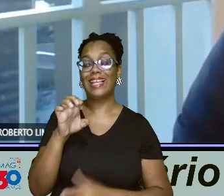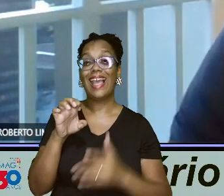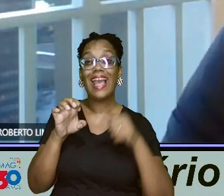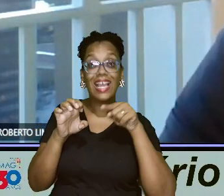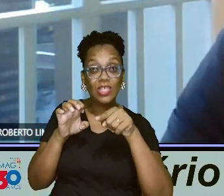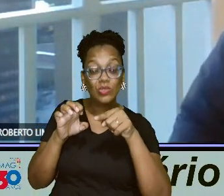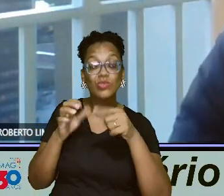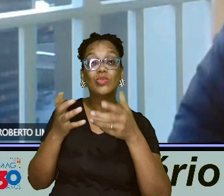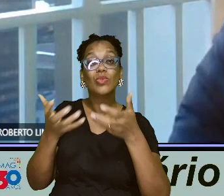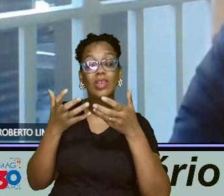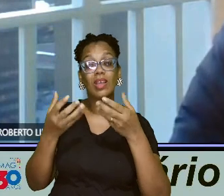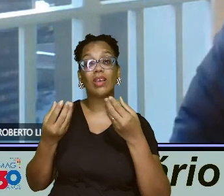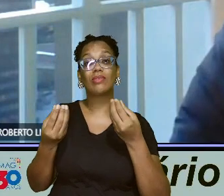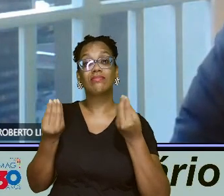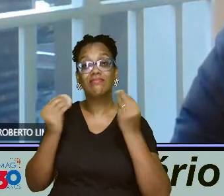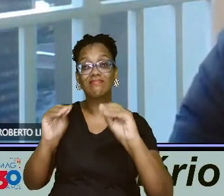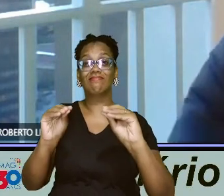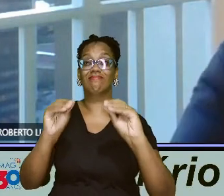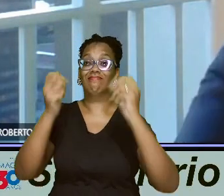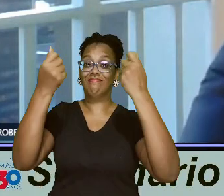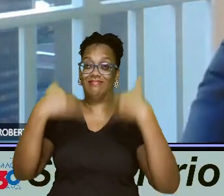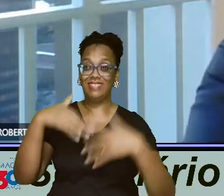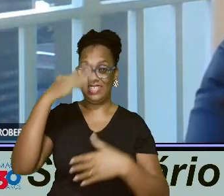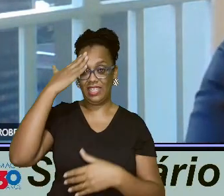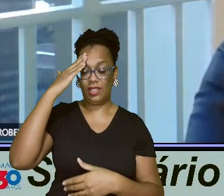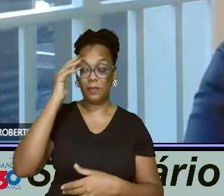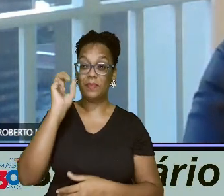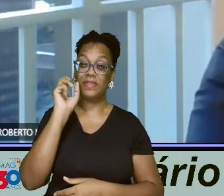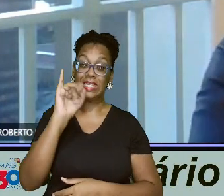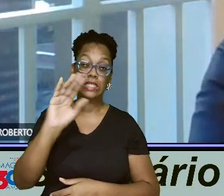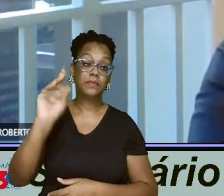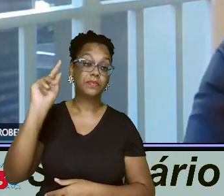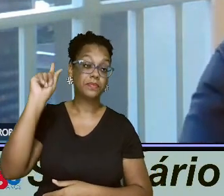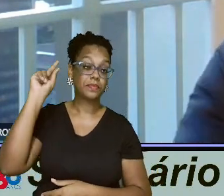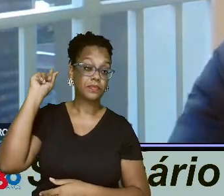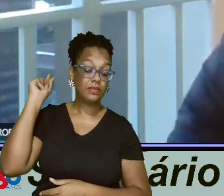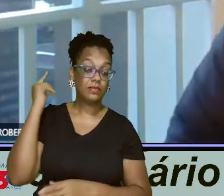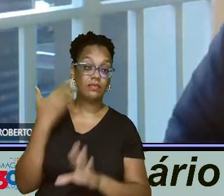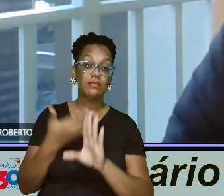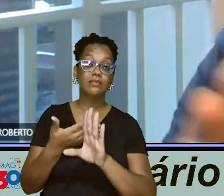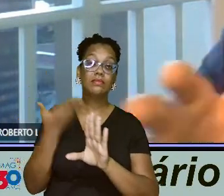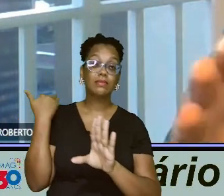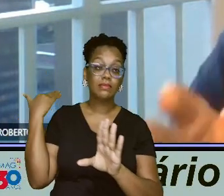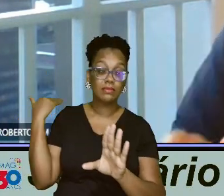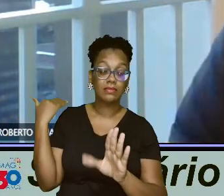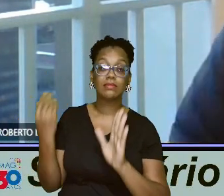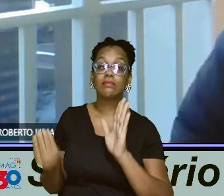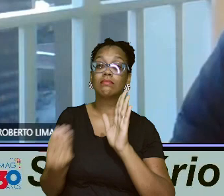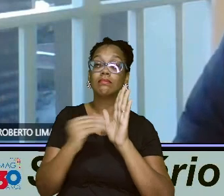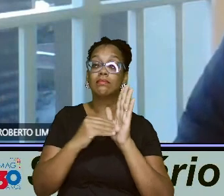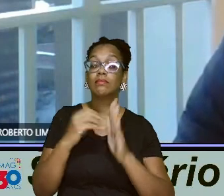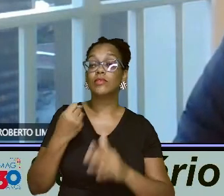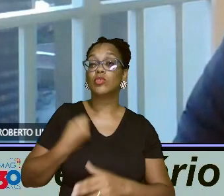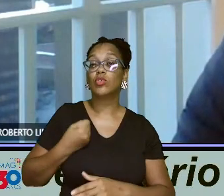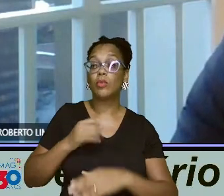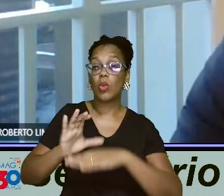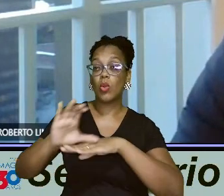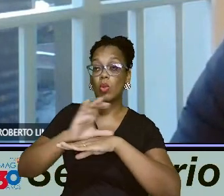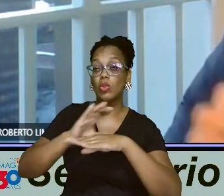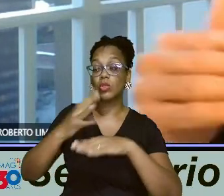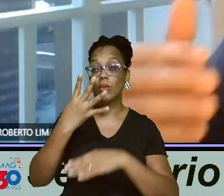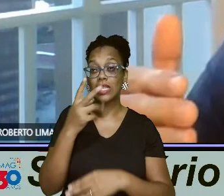colocar. Tá? Se antigamente, antes da emenda constitucional 45, não havia pesquisas empíricas para